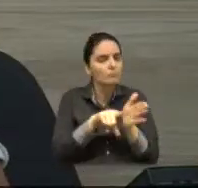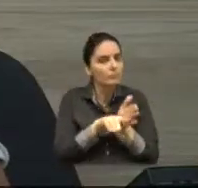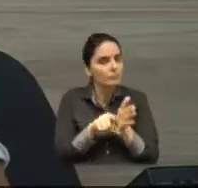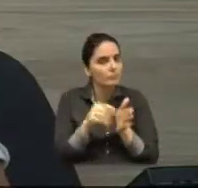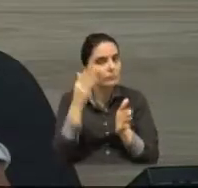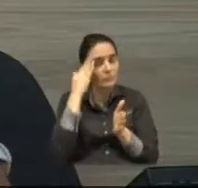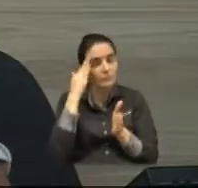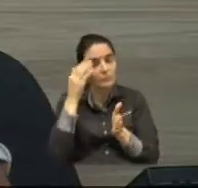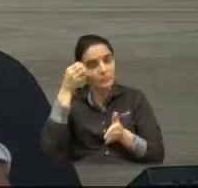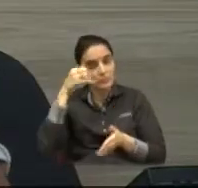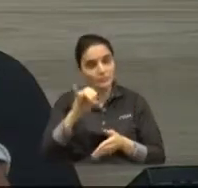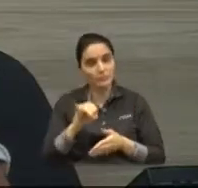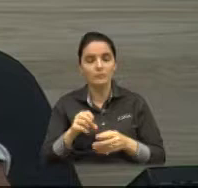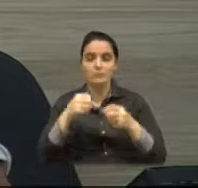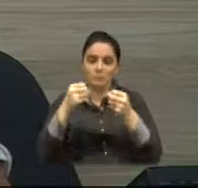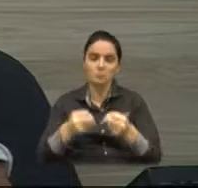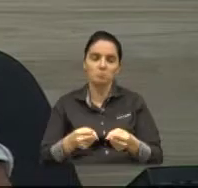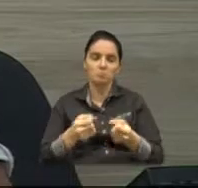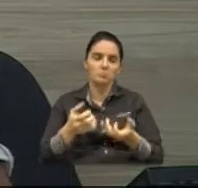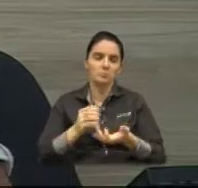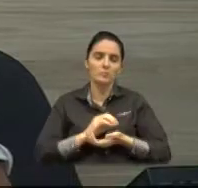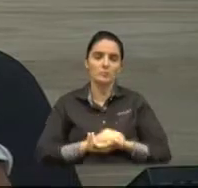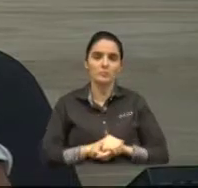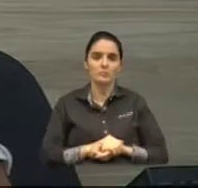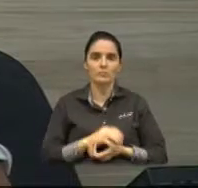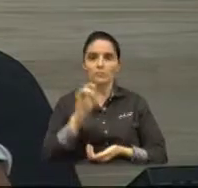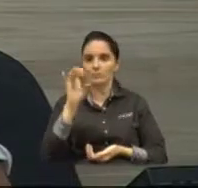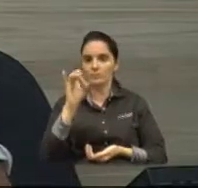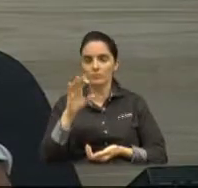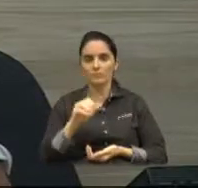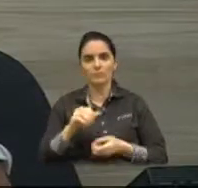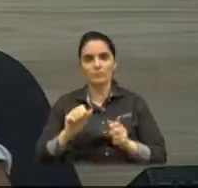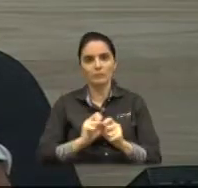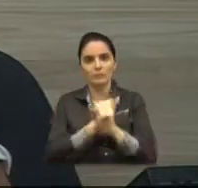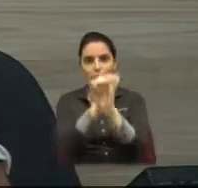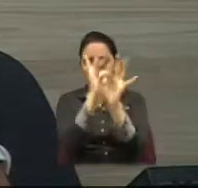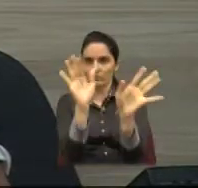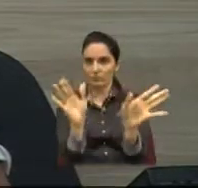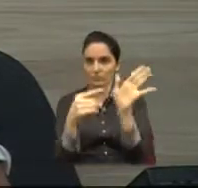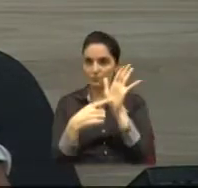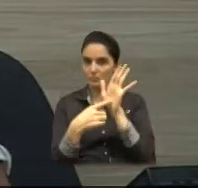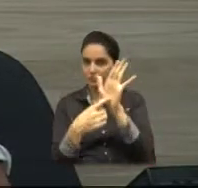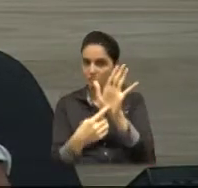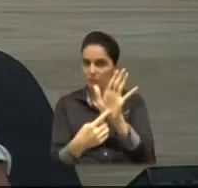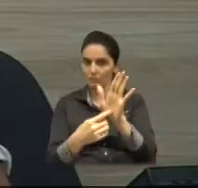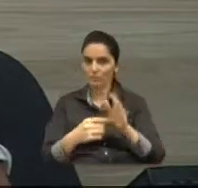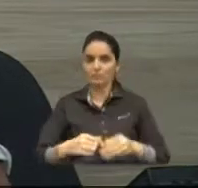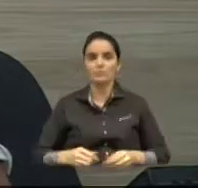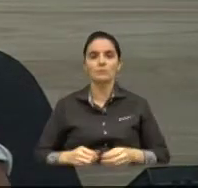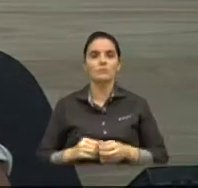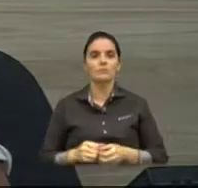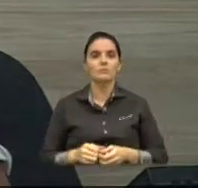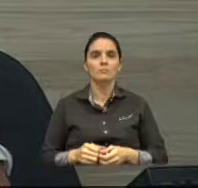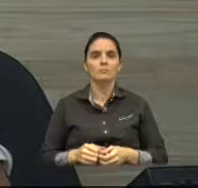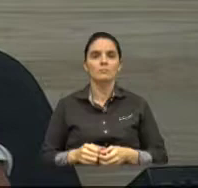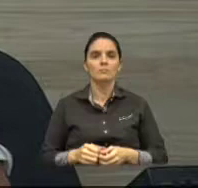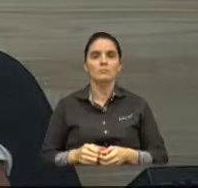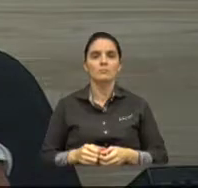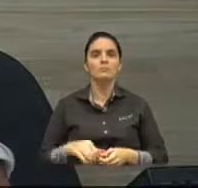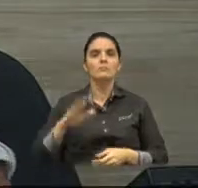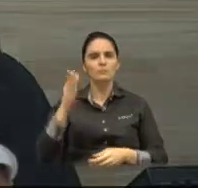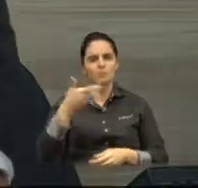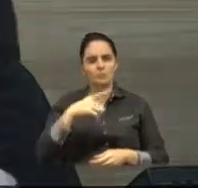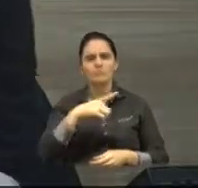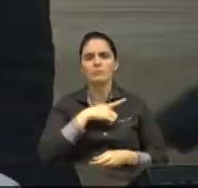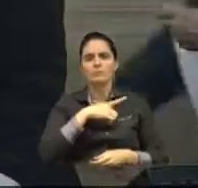viabilizada essa questão. Então, é somente colocando um evento que já acontece com muito